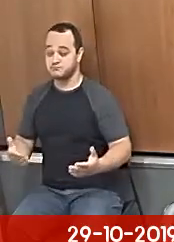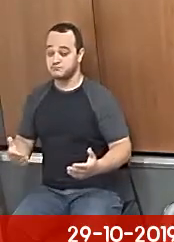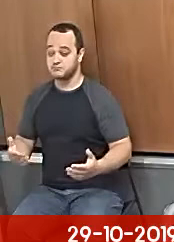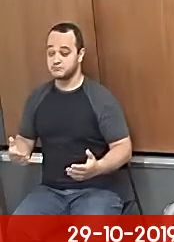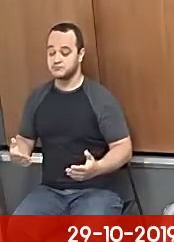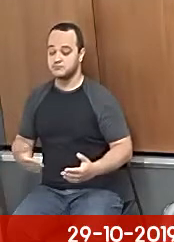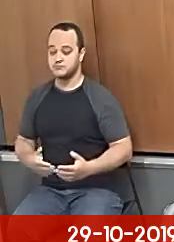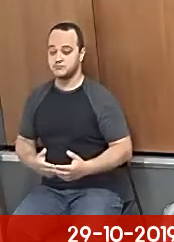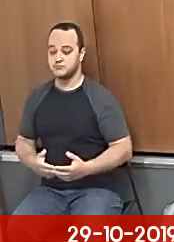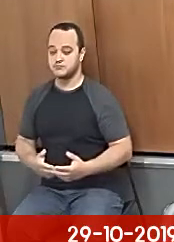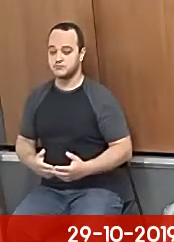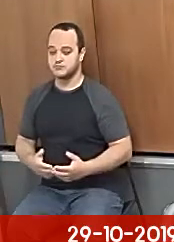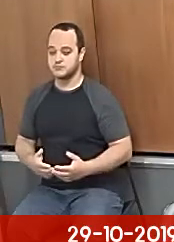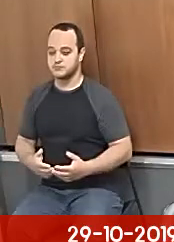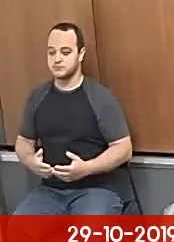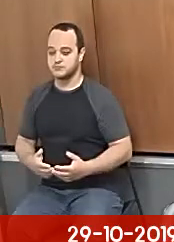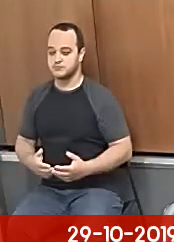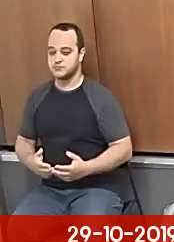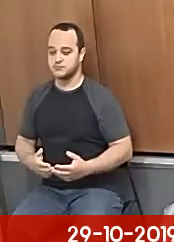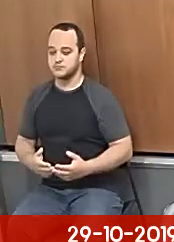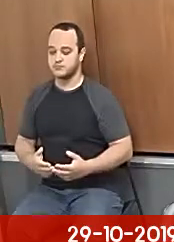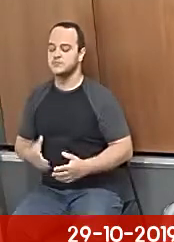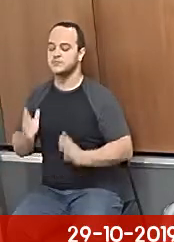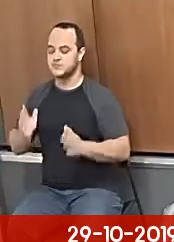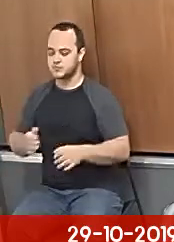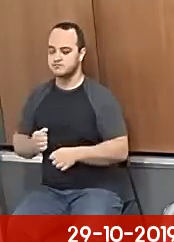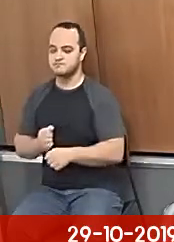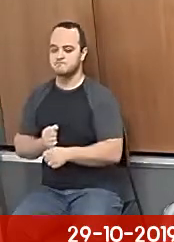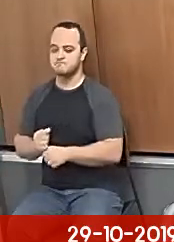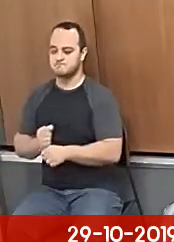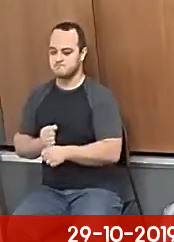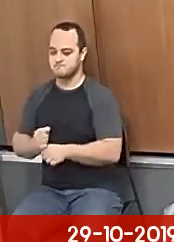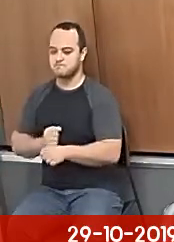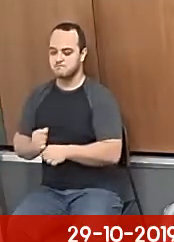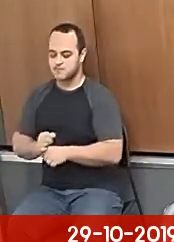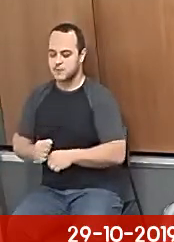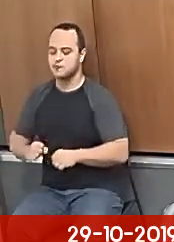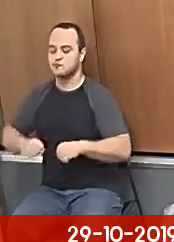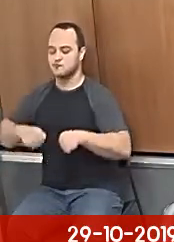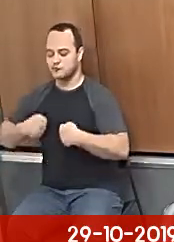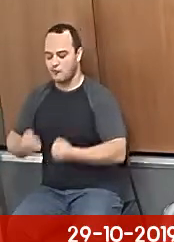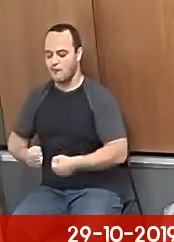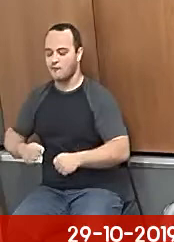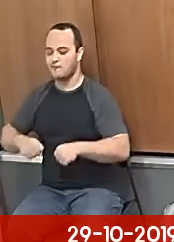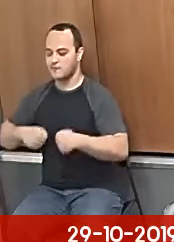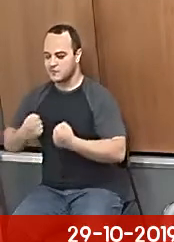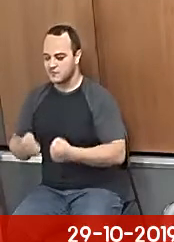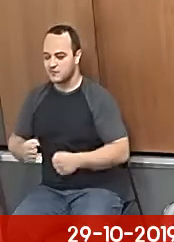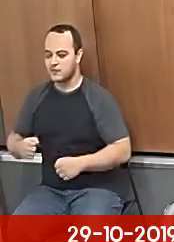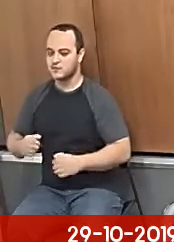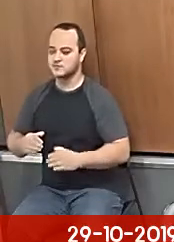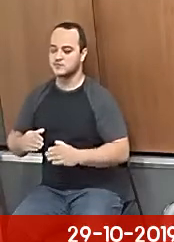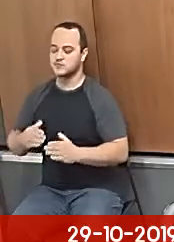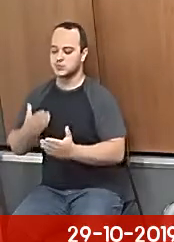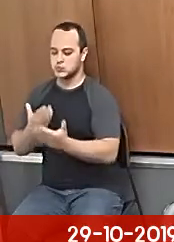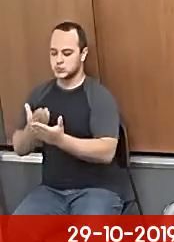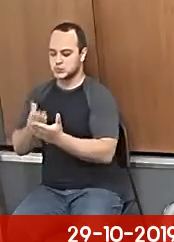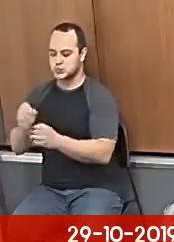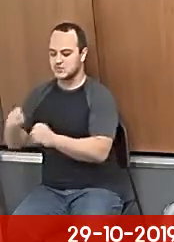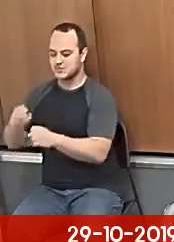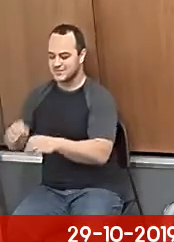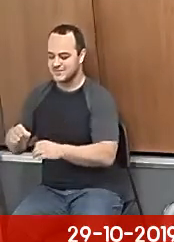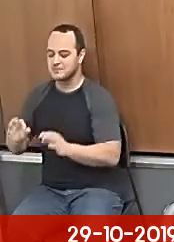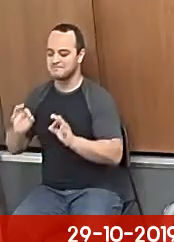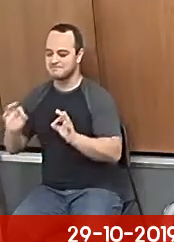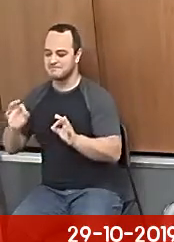especial. Olha quantos anos a gente vem lutando. Eu estou na educação especial em Minas há 40 anos. A